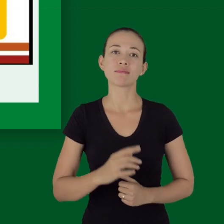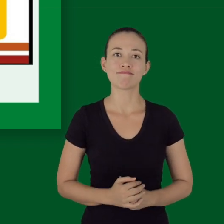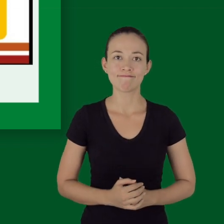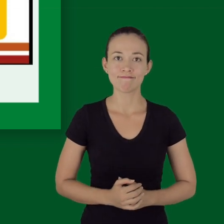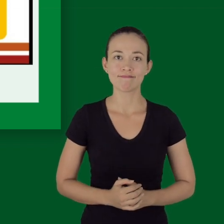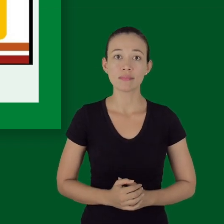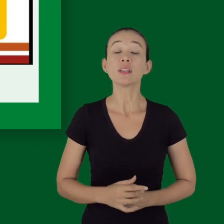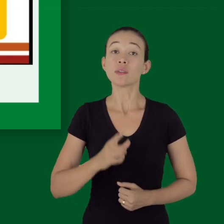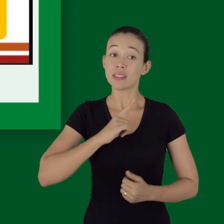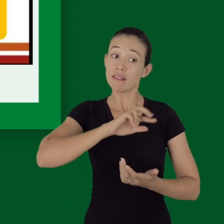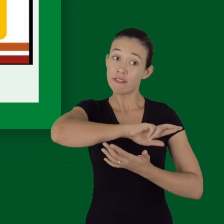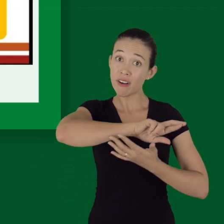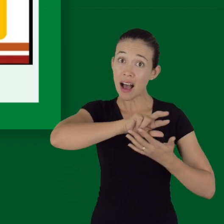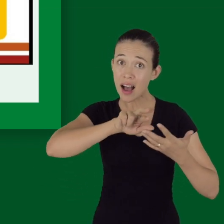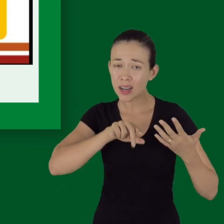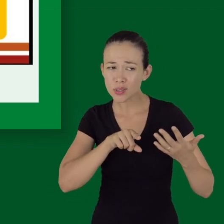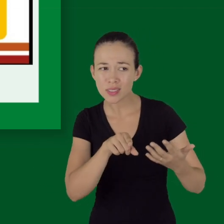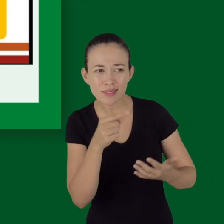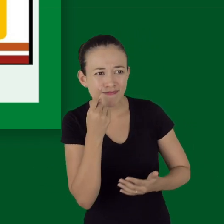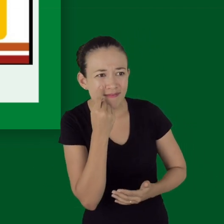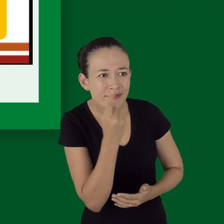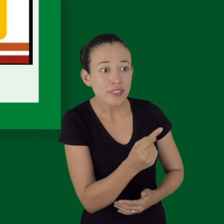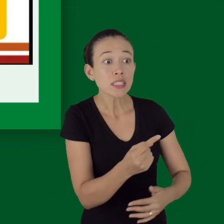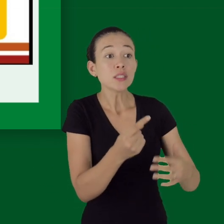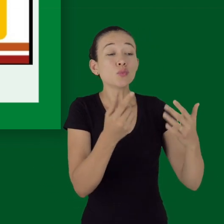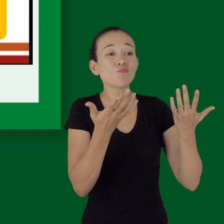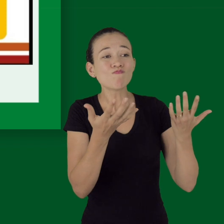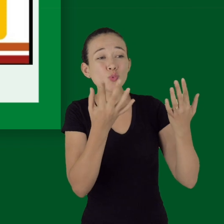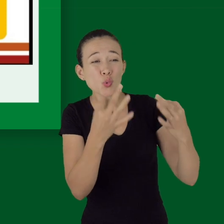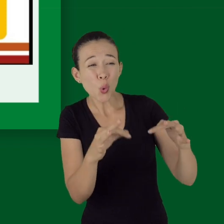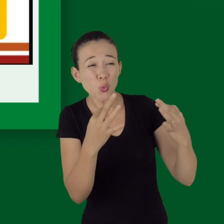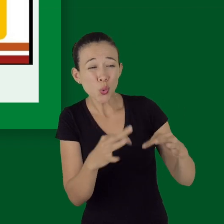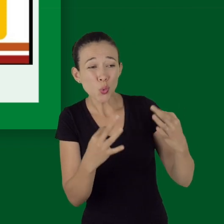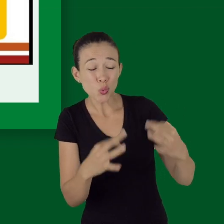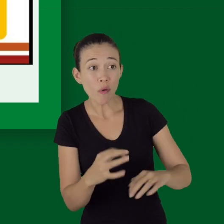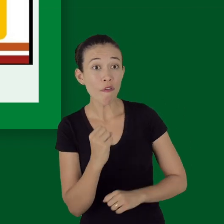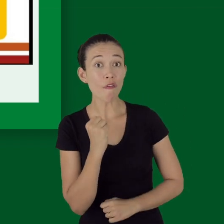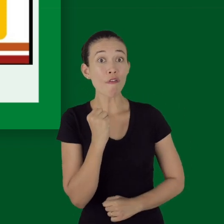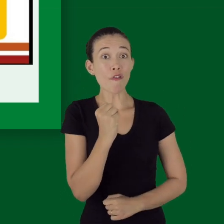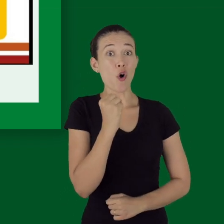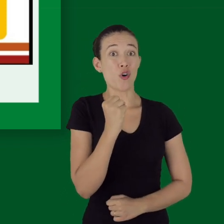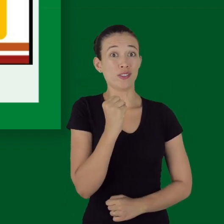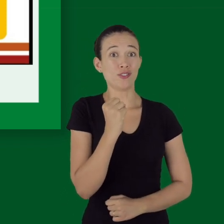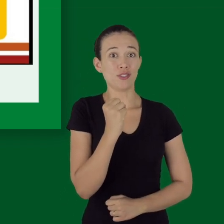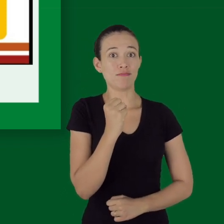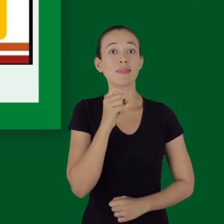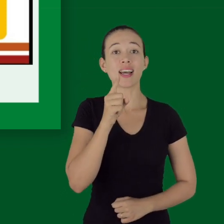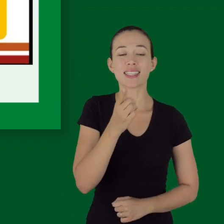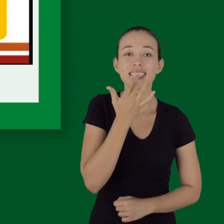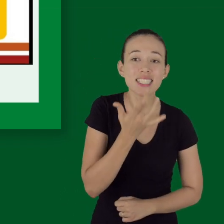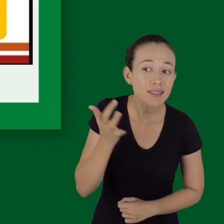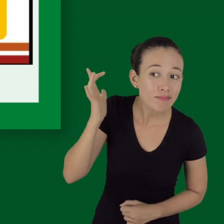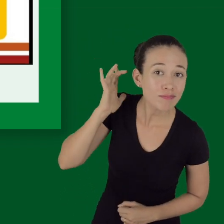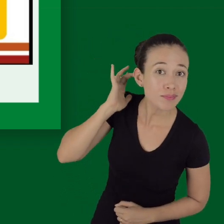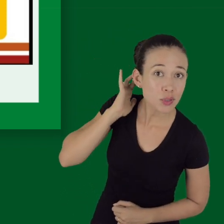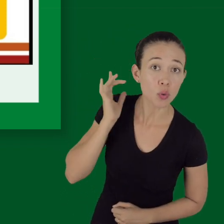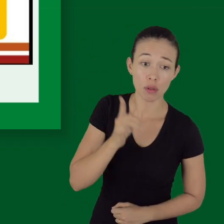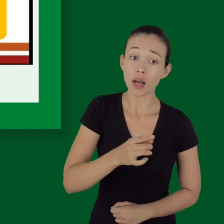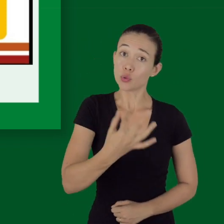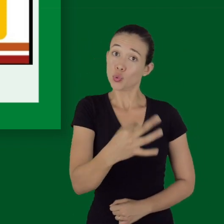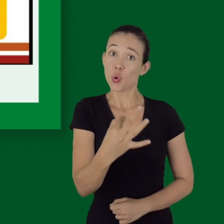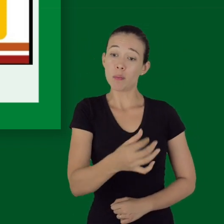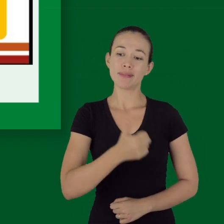nessa abordagem inicial, são fraturas associadas principalmente de ossos longos, trauma abdominal, lacerações extensas, às vezes o paciente está